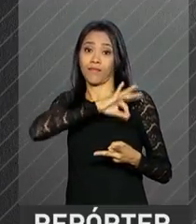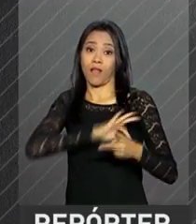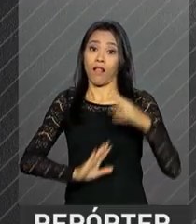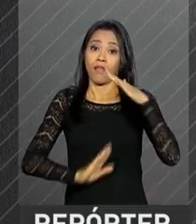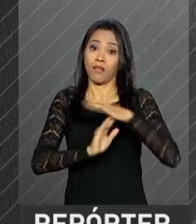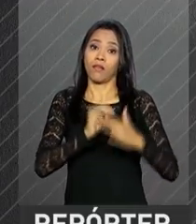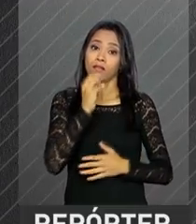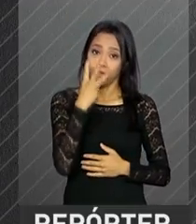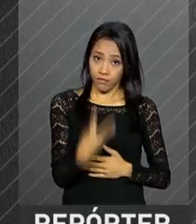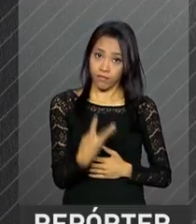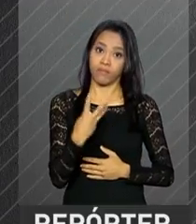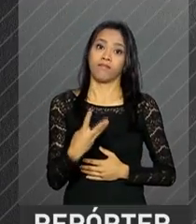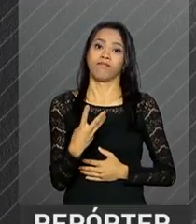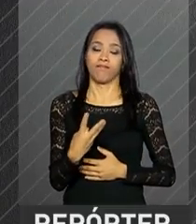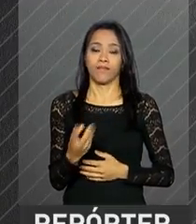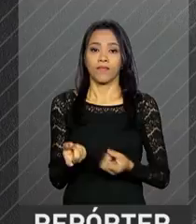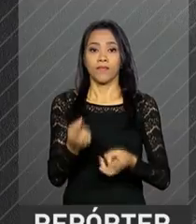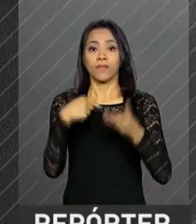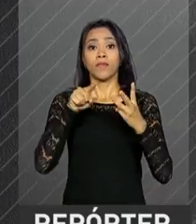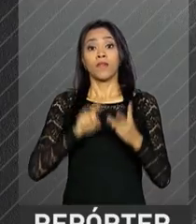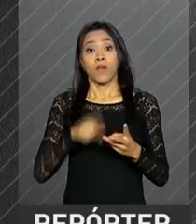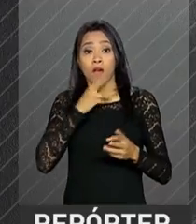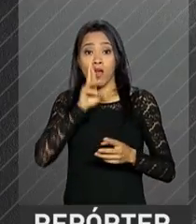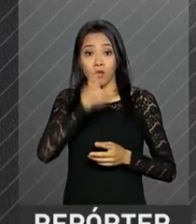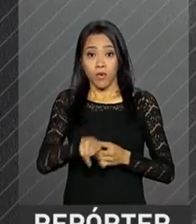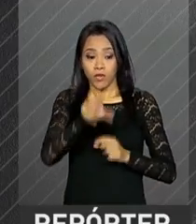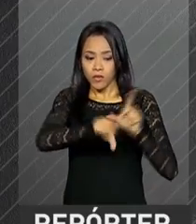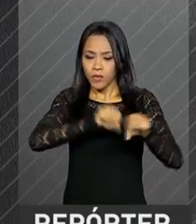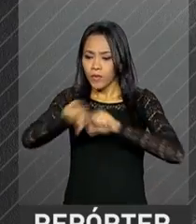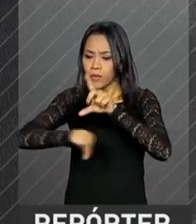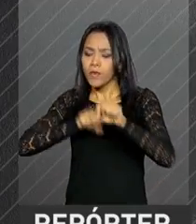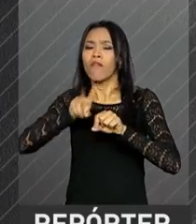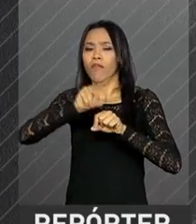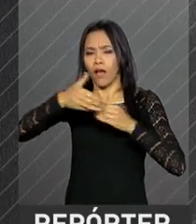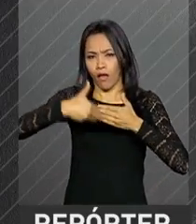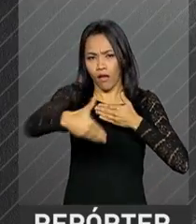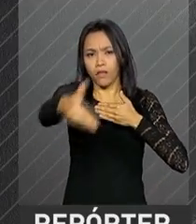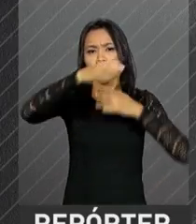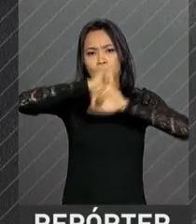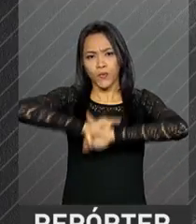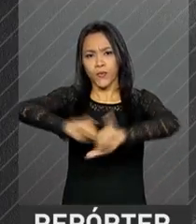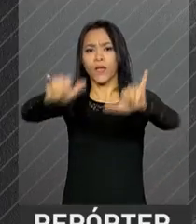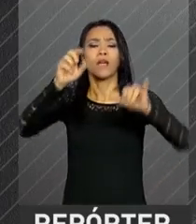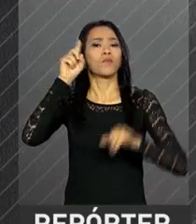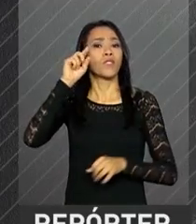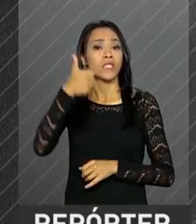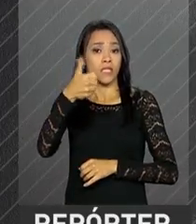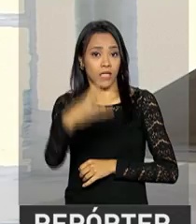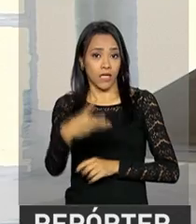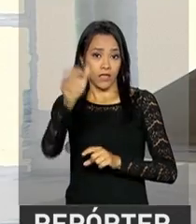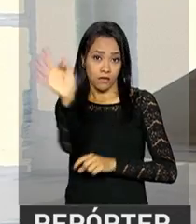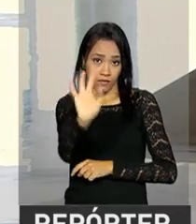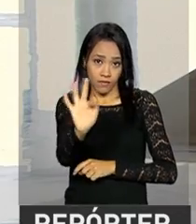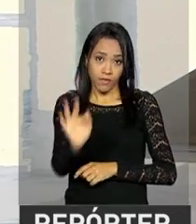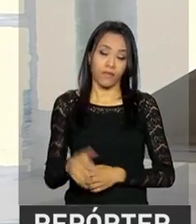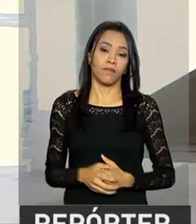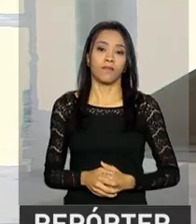de até três salários mínimos o resultado da seleção será divulgado no dia 13 de Fevereiro